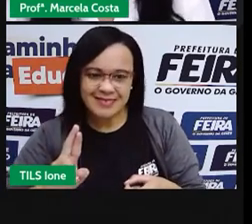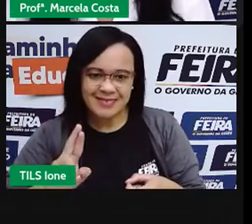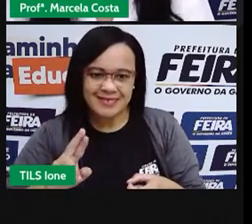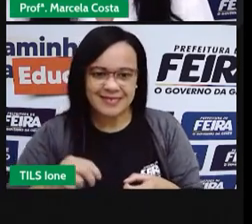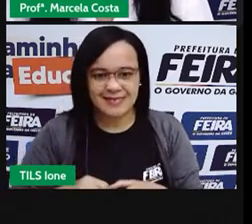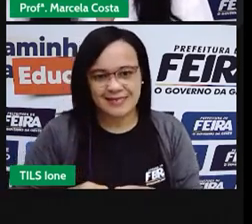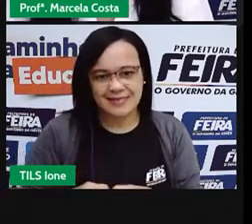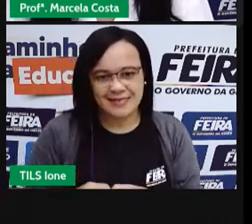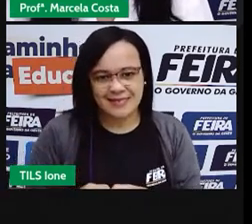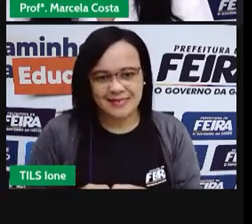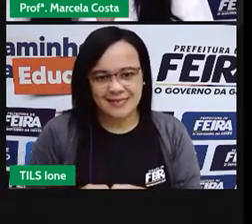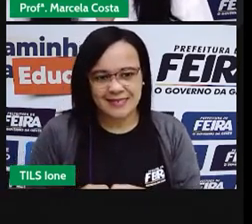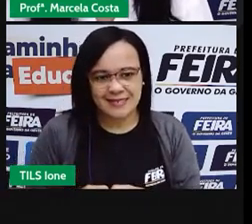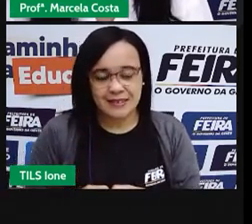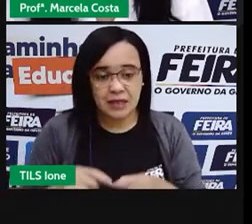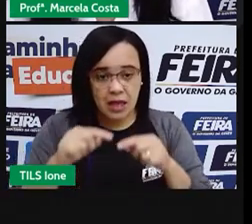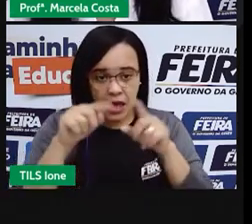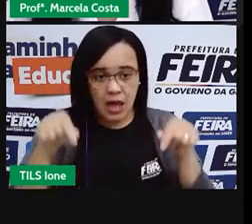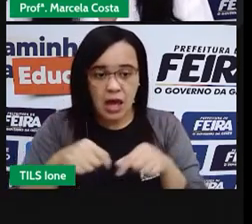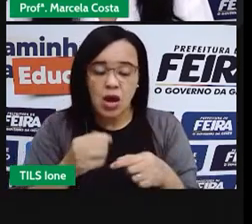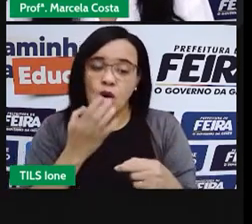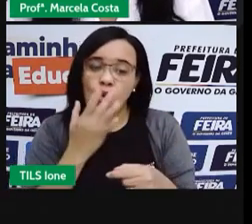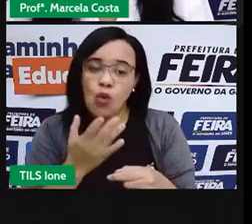Uma caixa de lápis de cor,